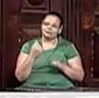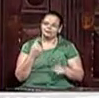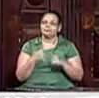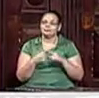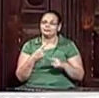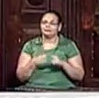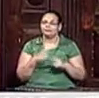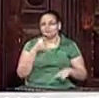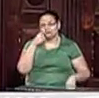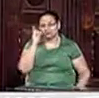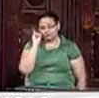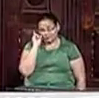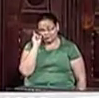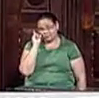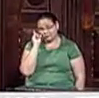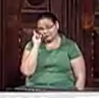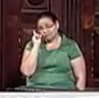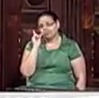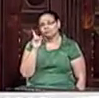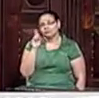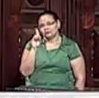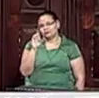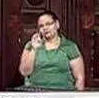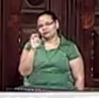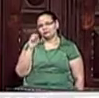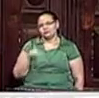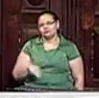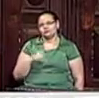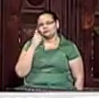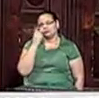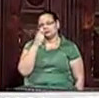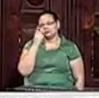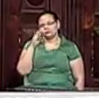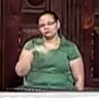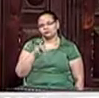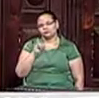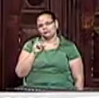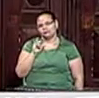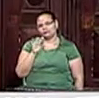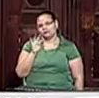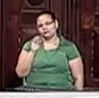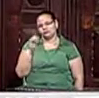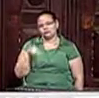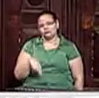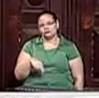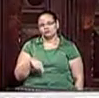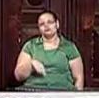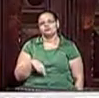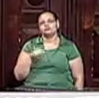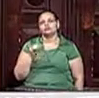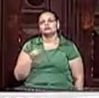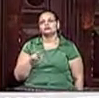porque ontem, como lembrou bem o deputado Milton Rangel,